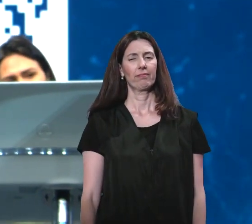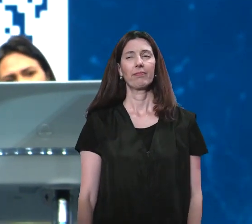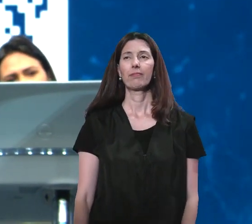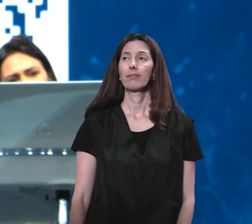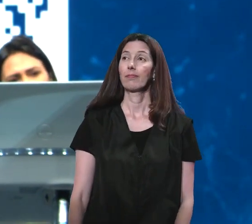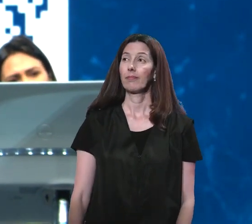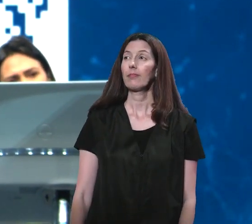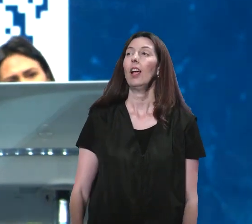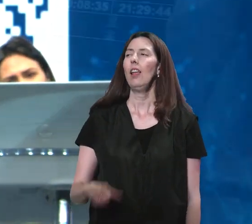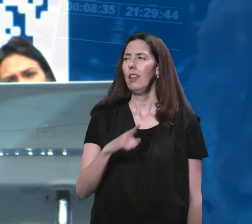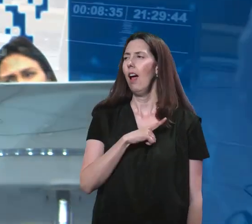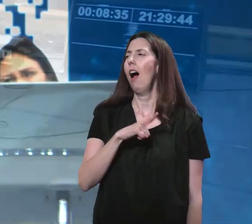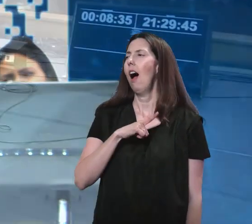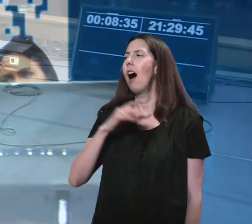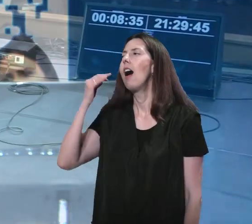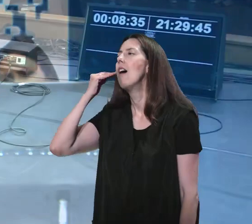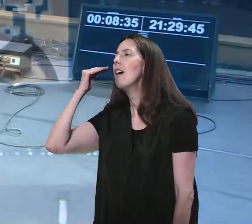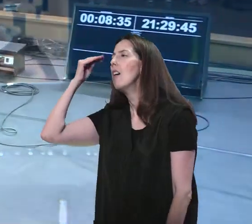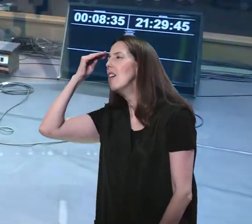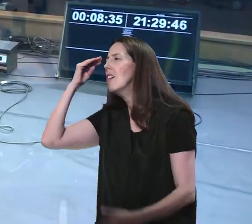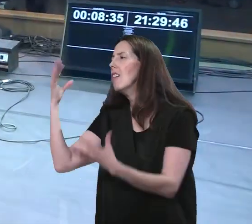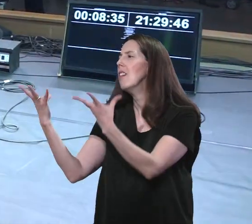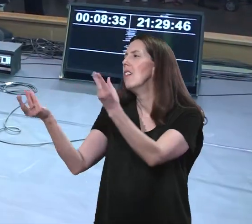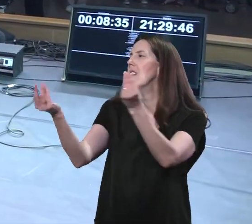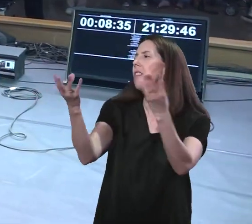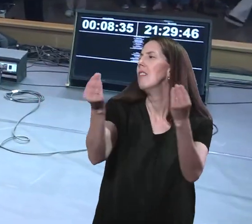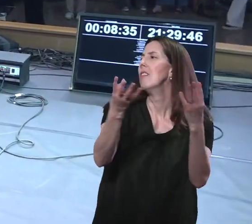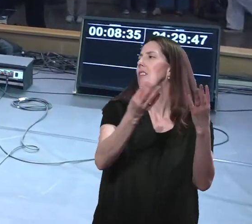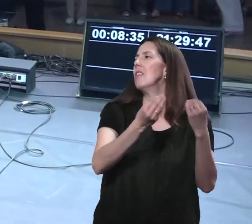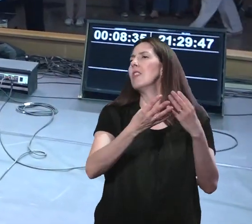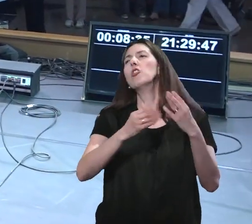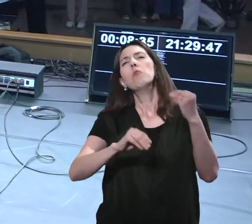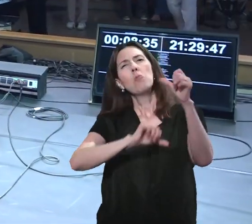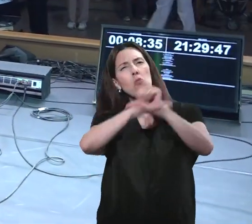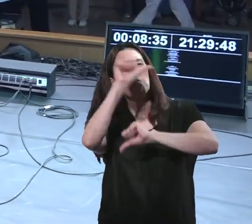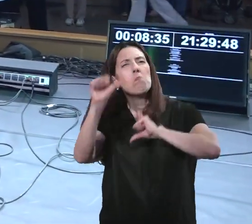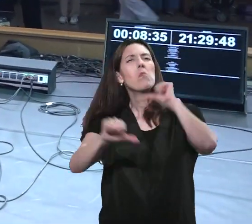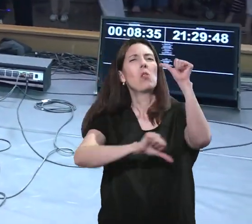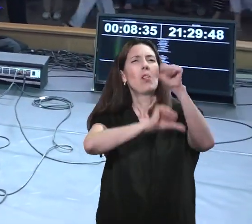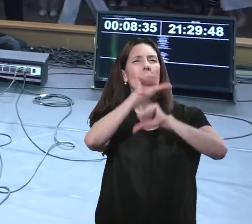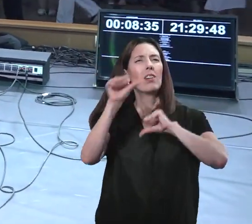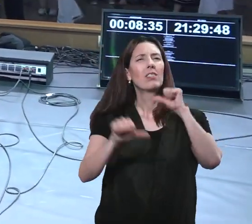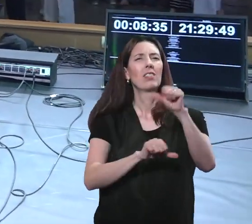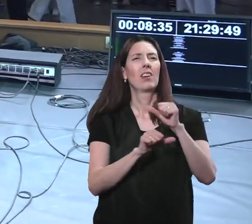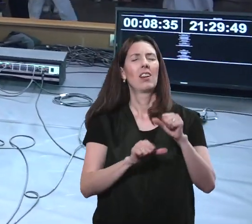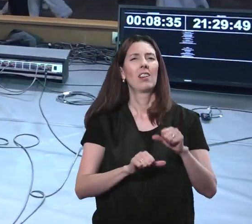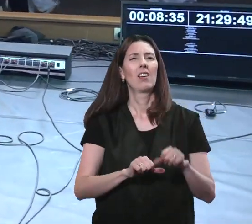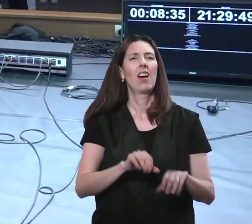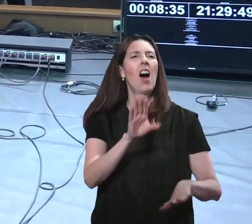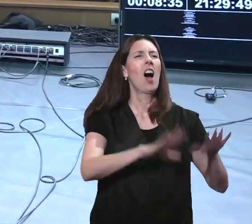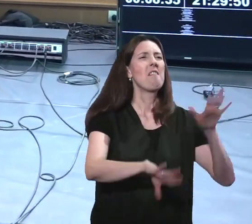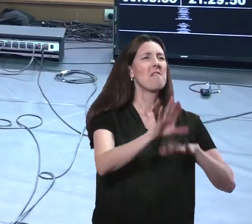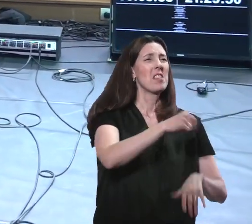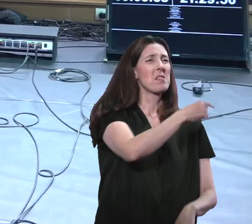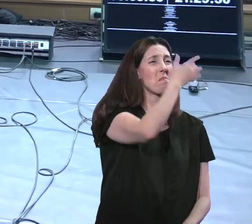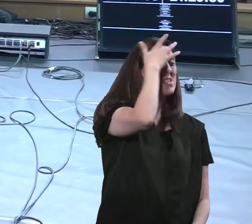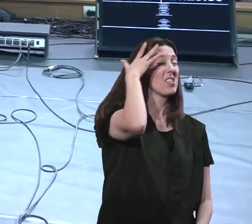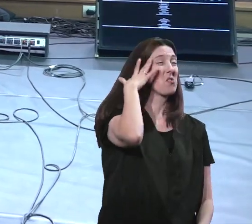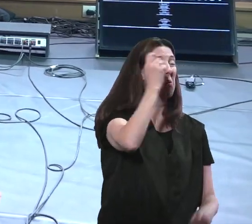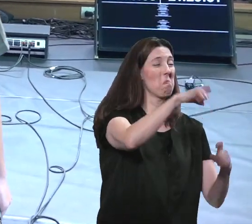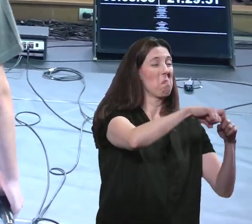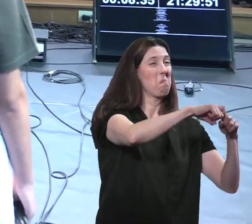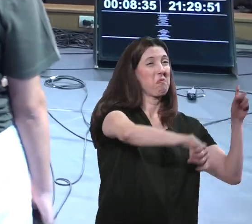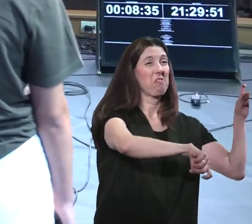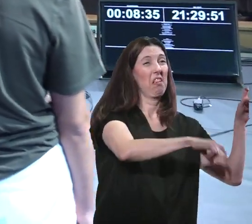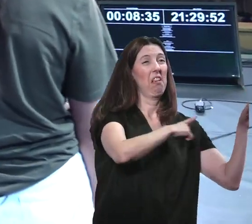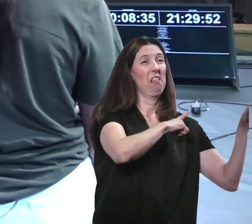Eu vi muito adolescente, muito jovem sendo transformado, meninos que foram abusados e começaram